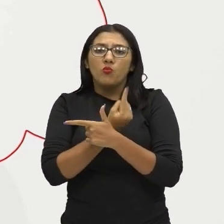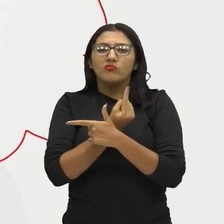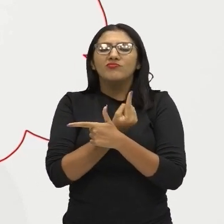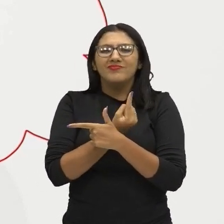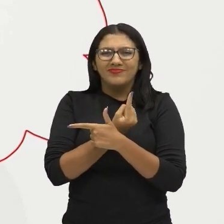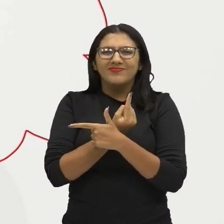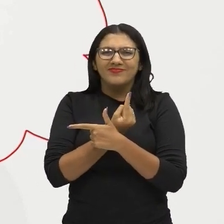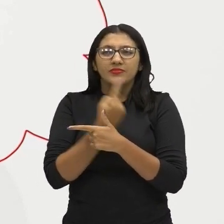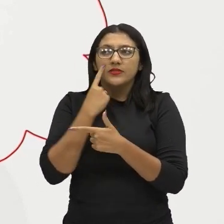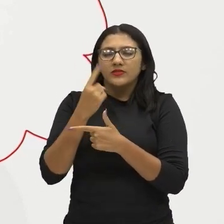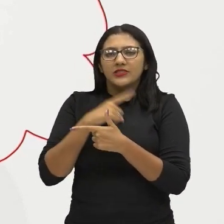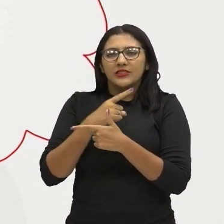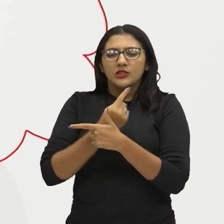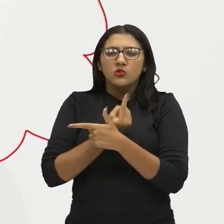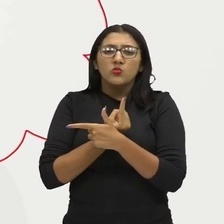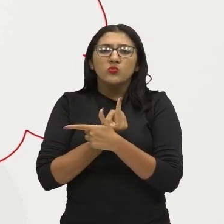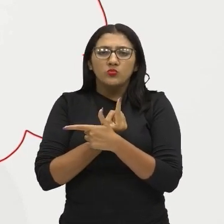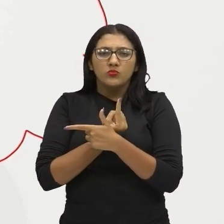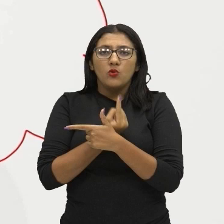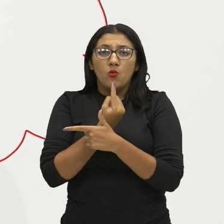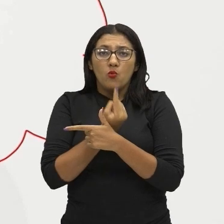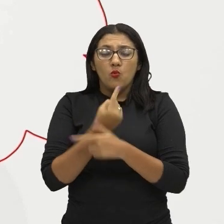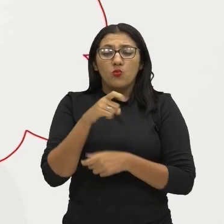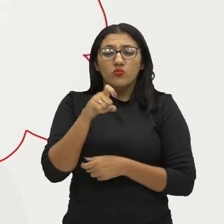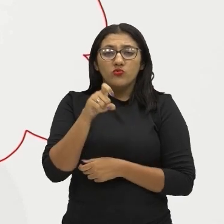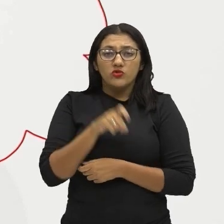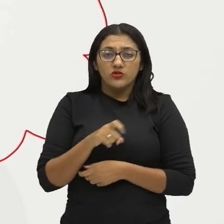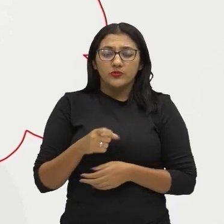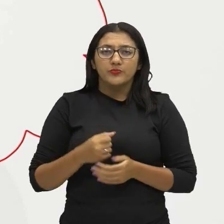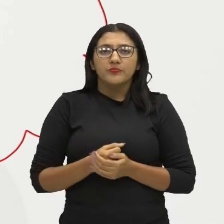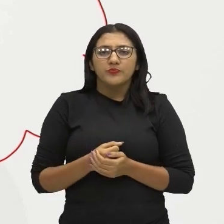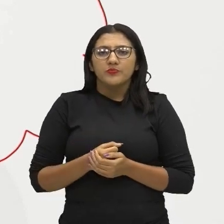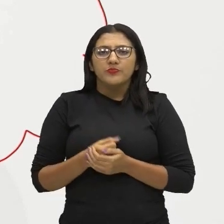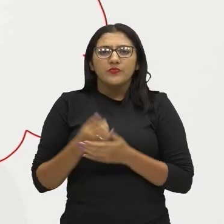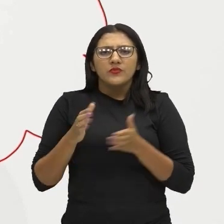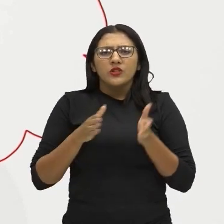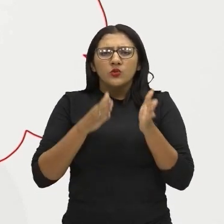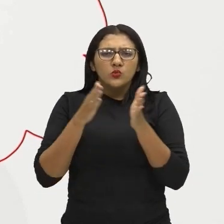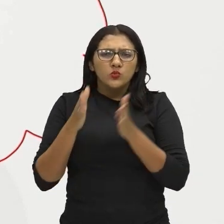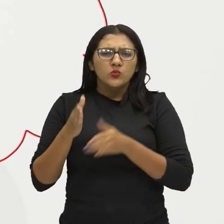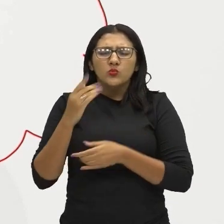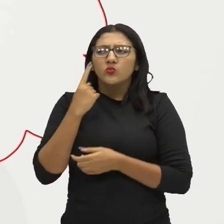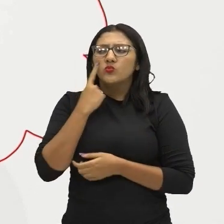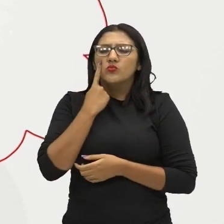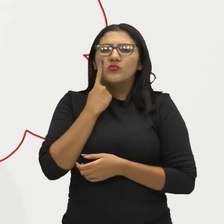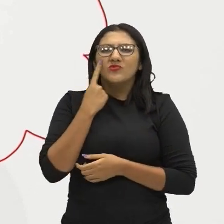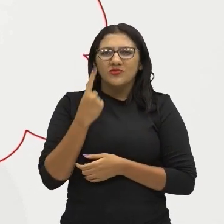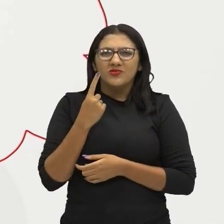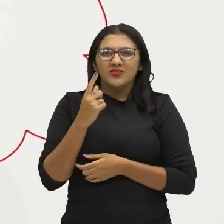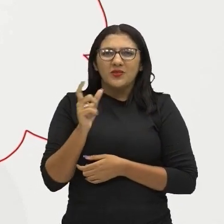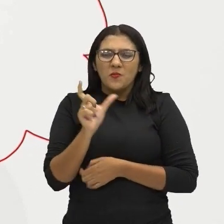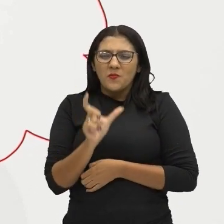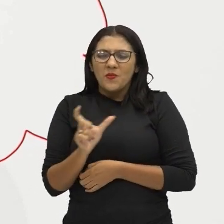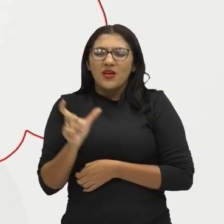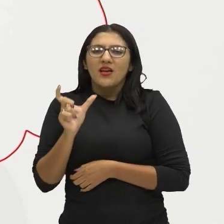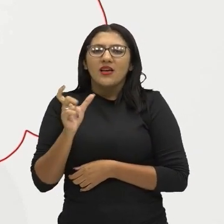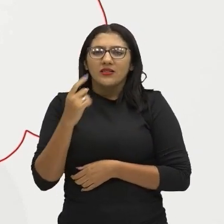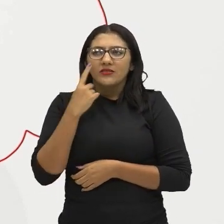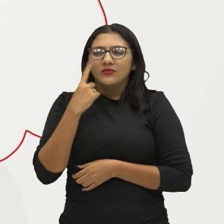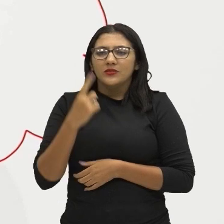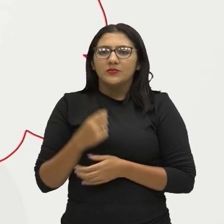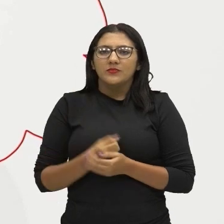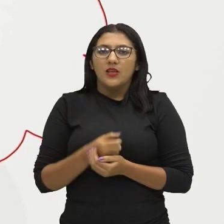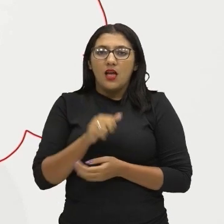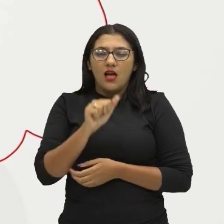como se nós tivéssemos um x, olha. Nessa outra aqui, ó, nessa última parte eu tenho A,